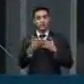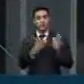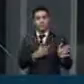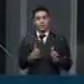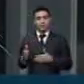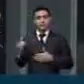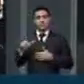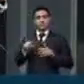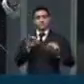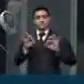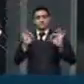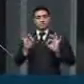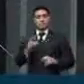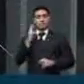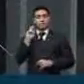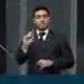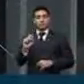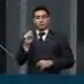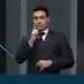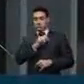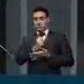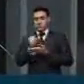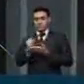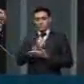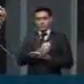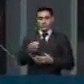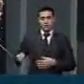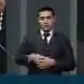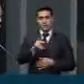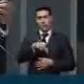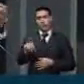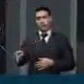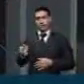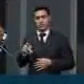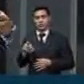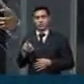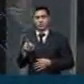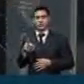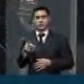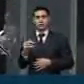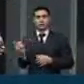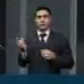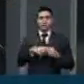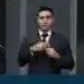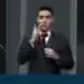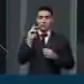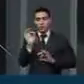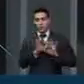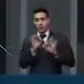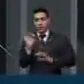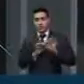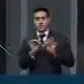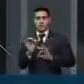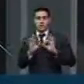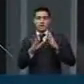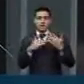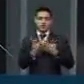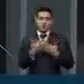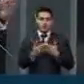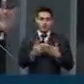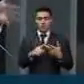de seletivo para contratar novos professores que estejam aí voltando para se reorganizar a rede.